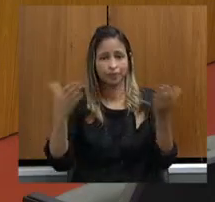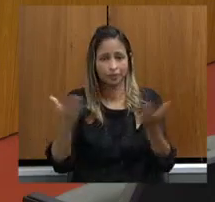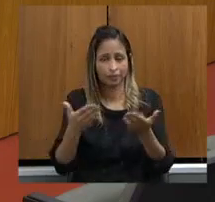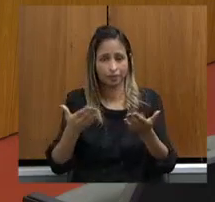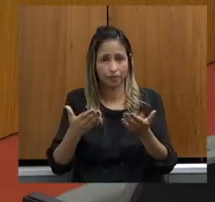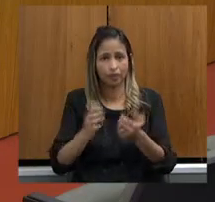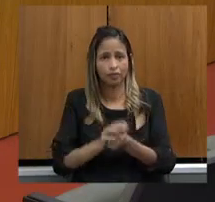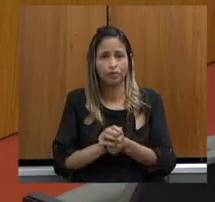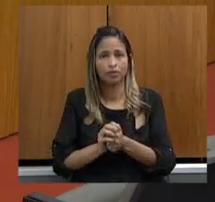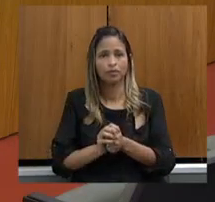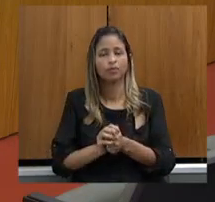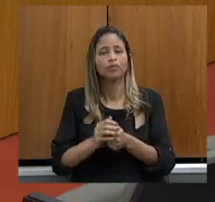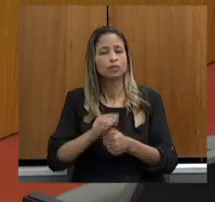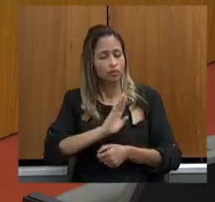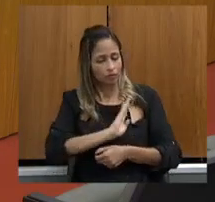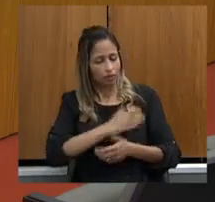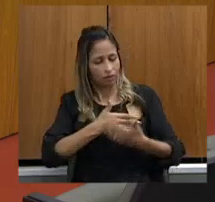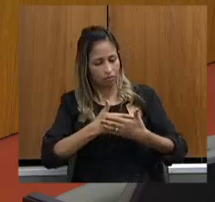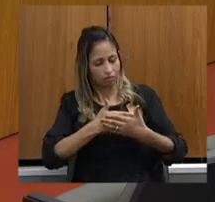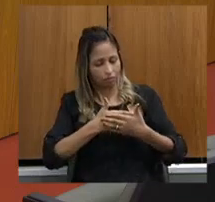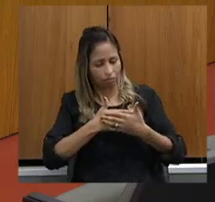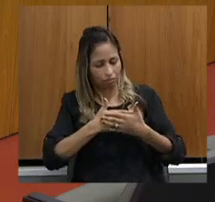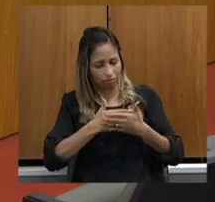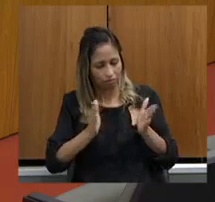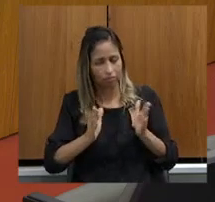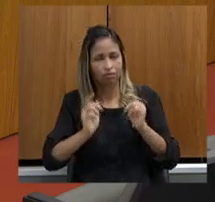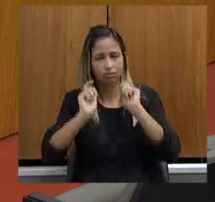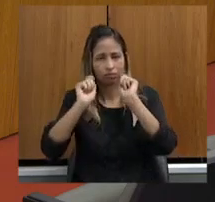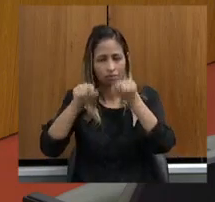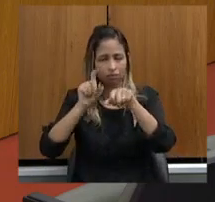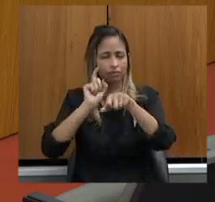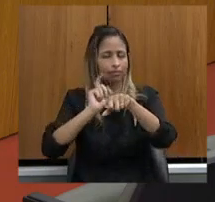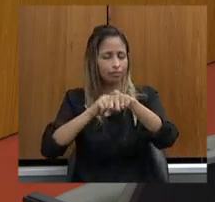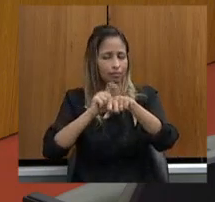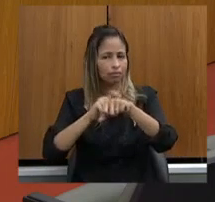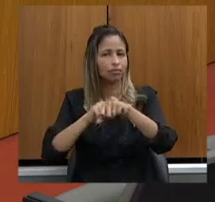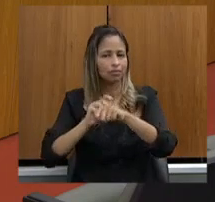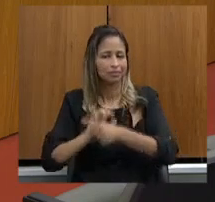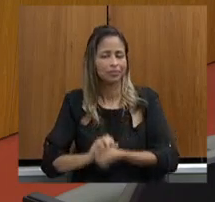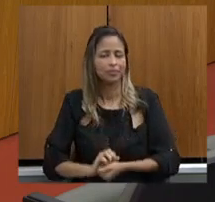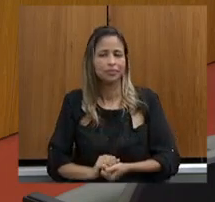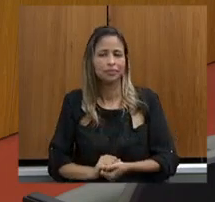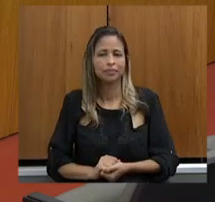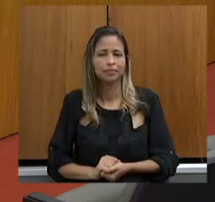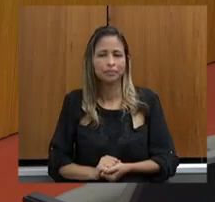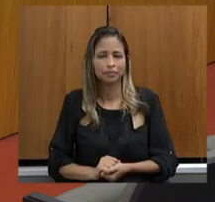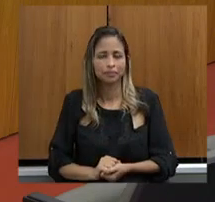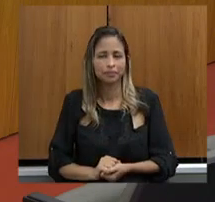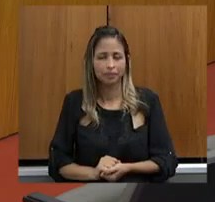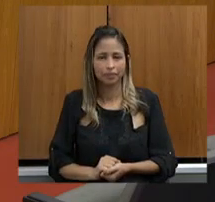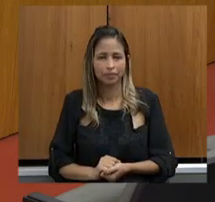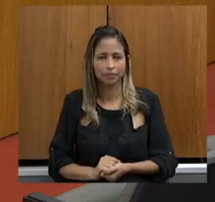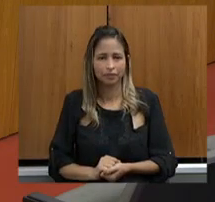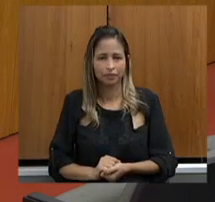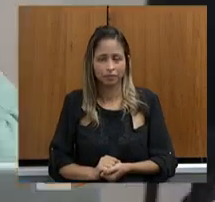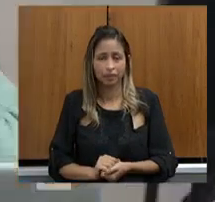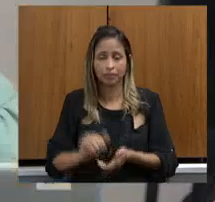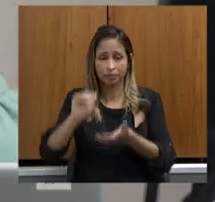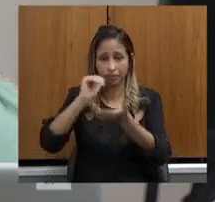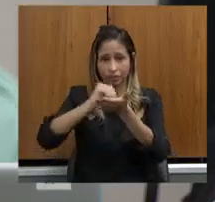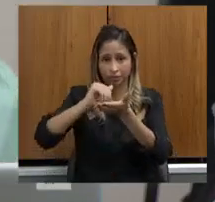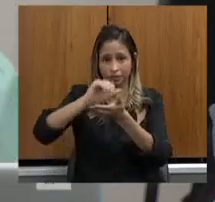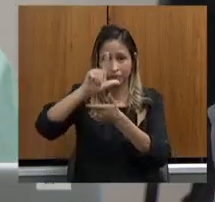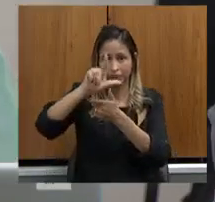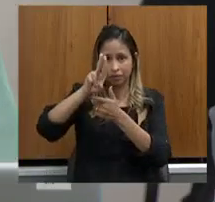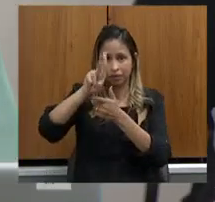de coração aberto para que vocês falem todo o tempo que for necessário viu eu vou passar primeiro para secretária Luiza